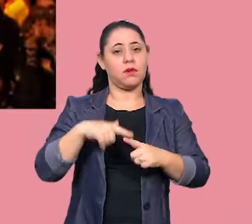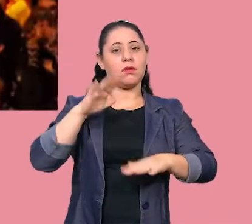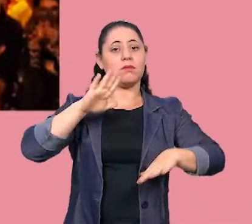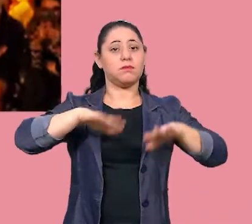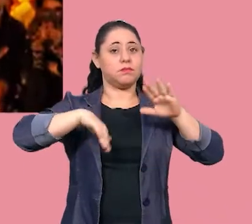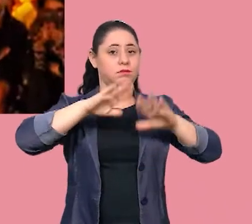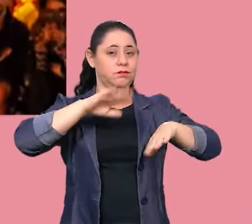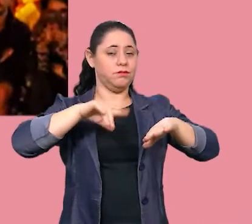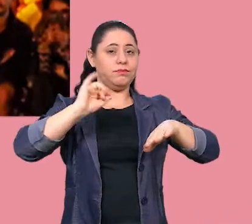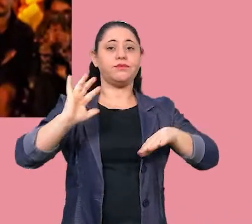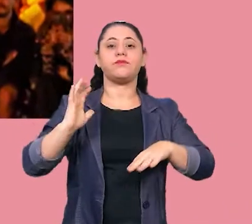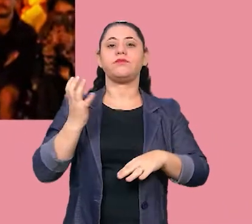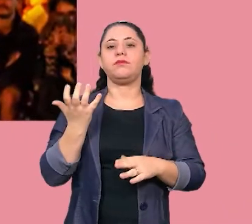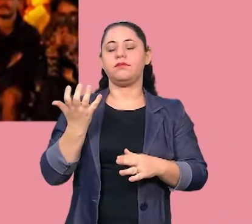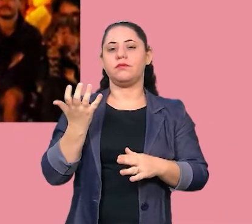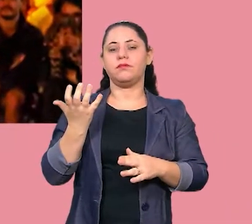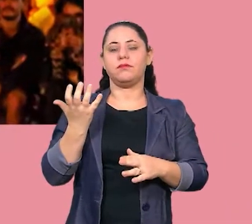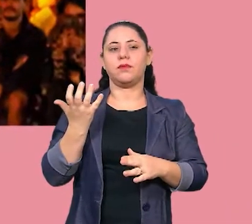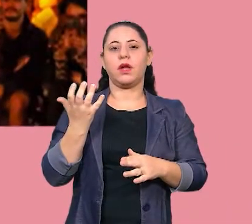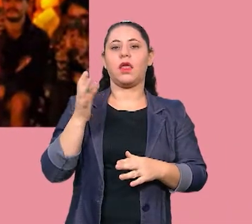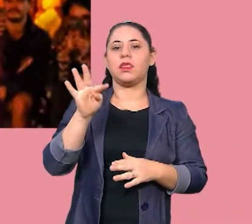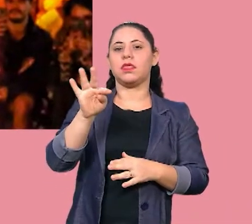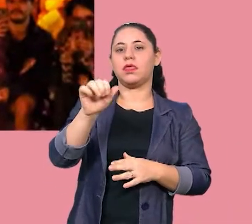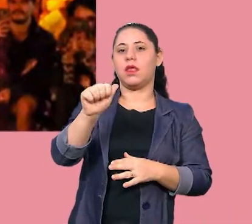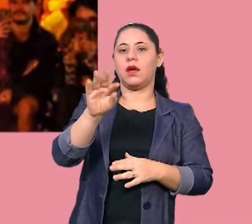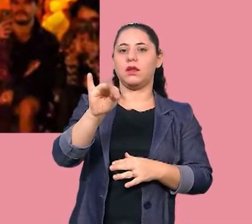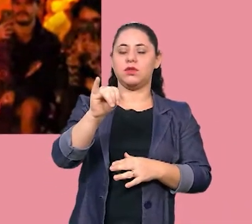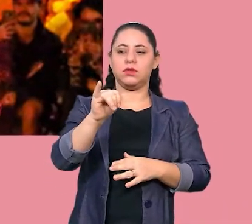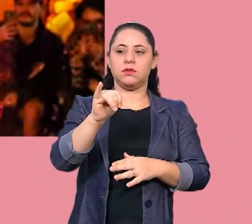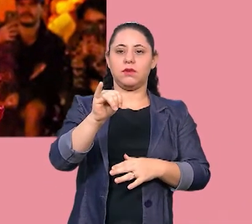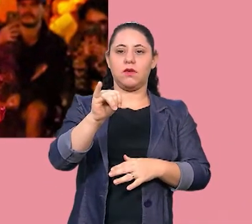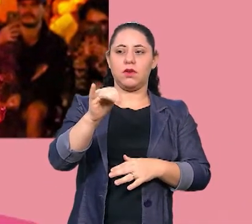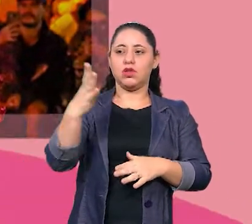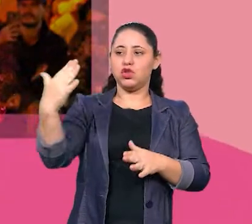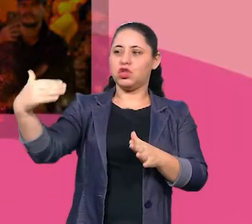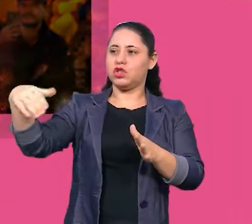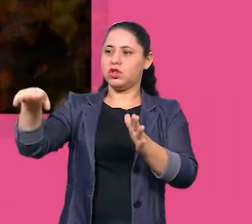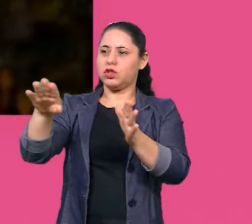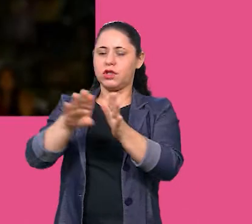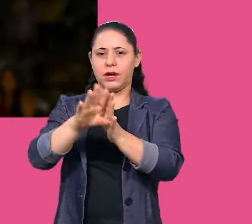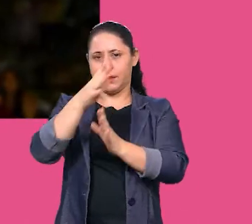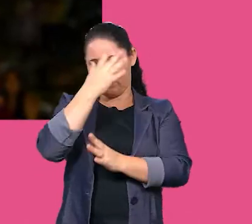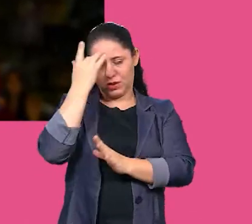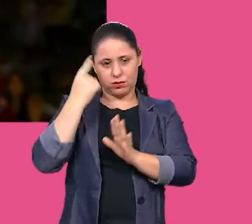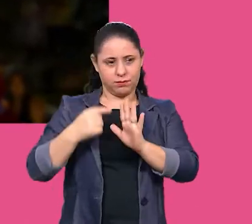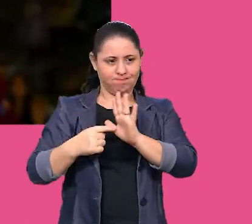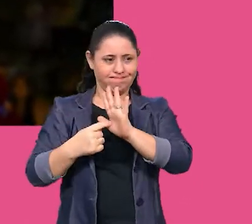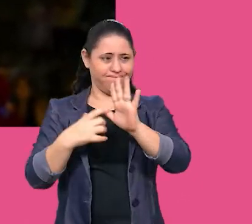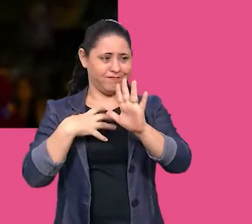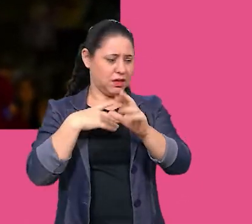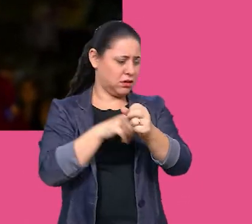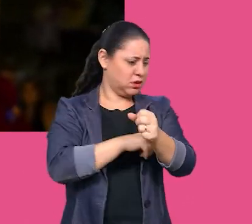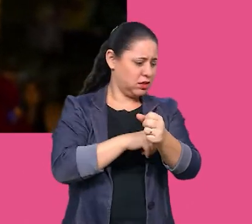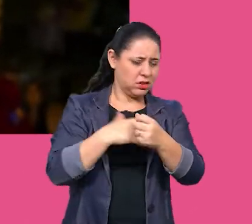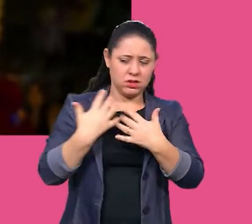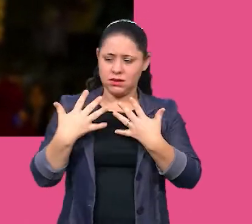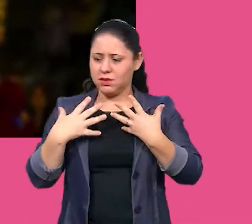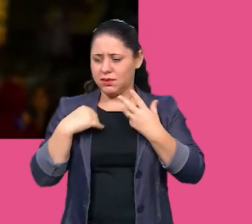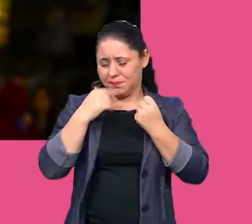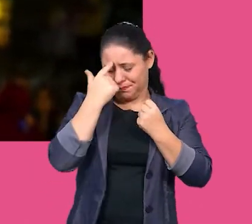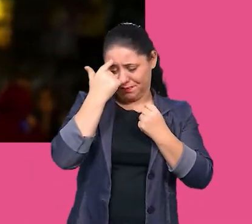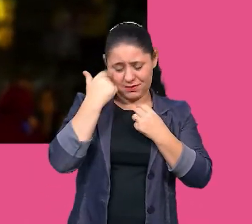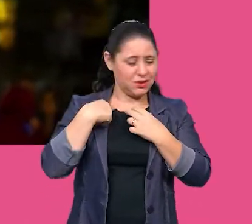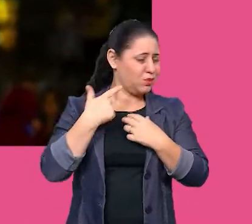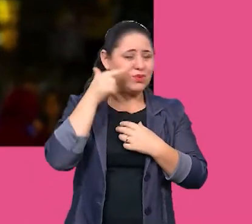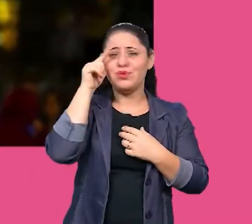né? Porque assim, às vezes, o que é que acontece? Como a Tati já falou, né? O artista vem e ele sente que está nervoso, né? Muitas